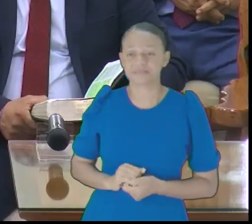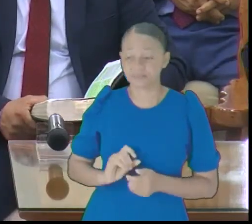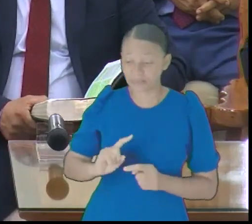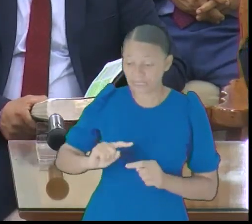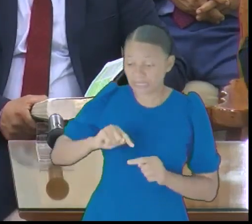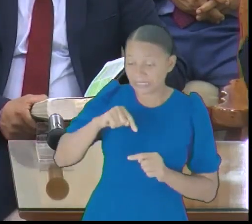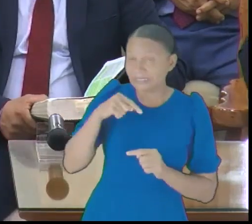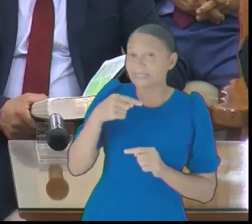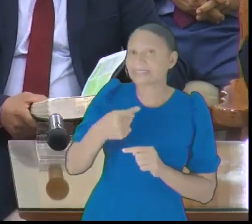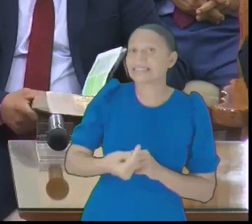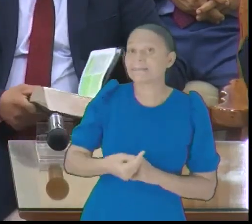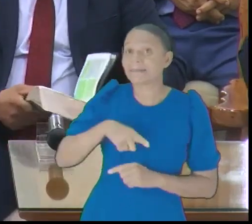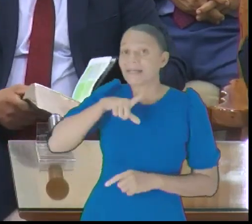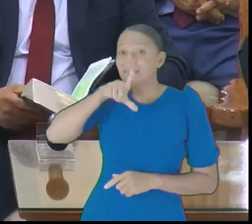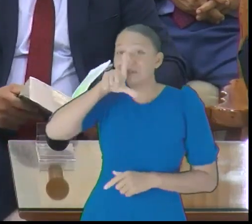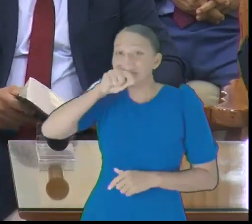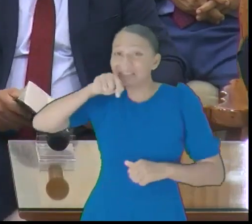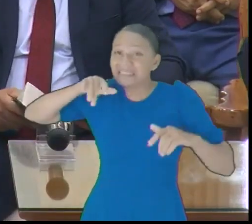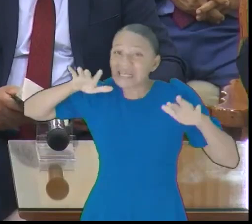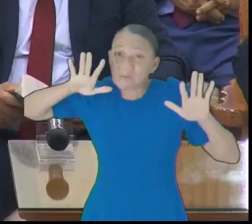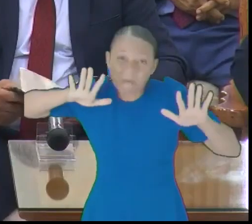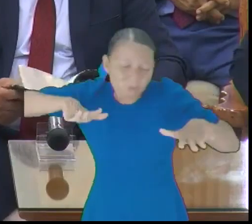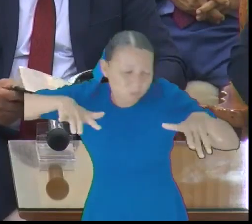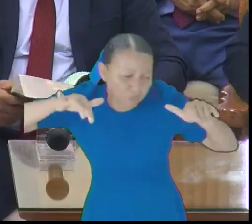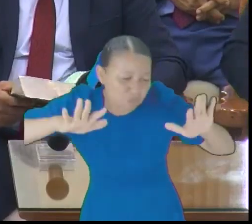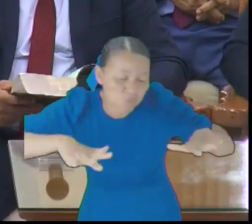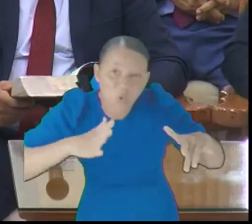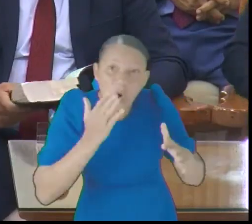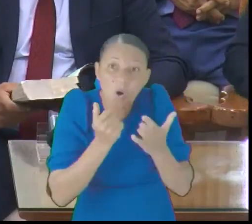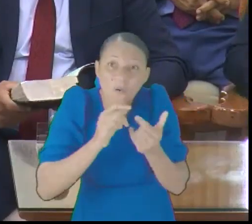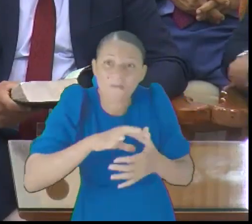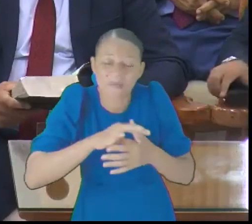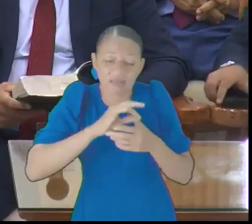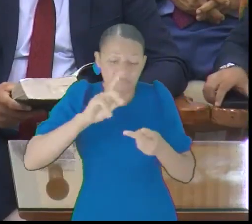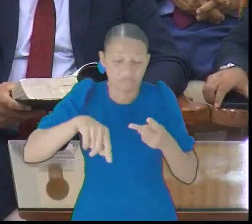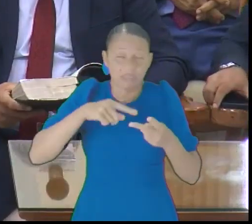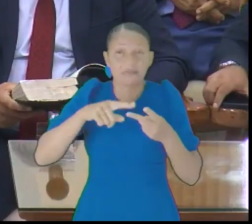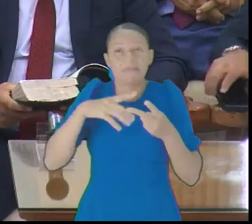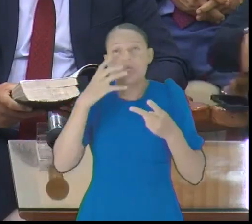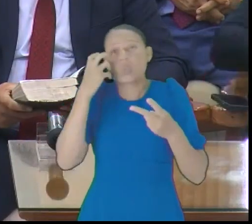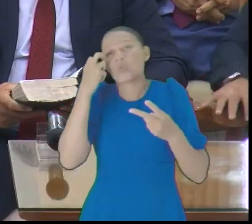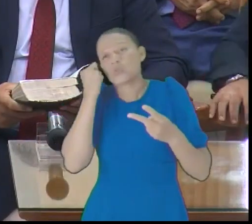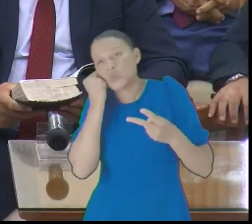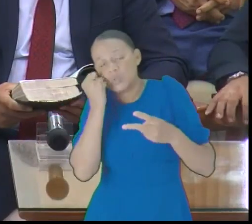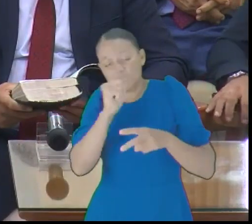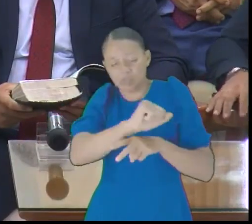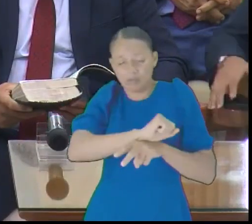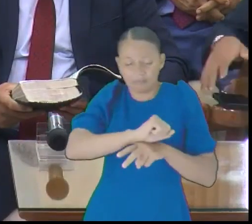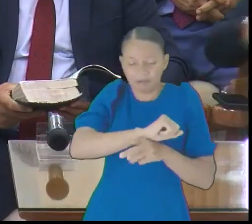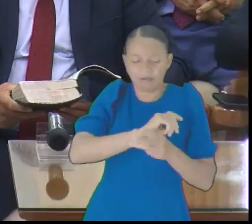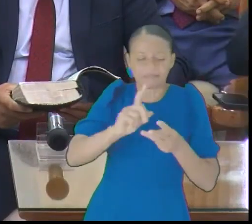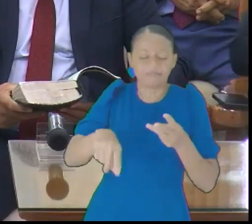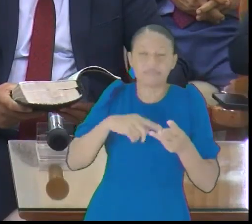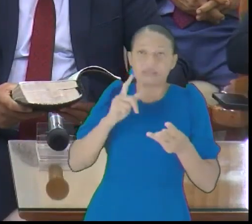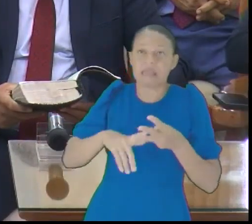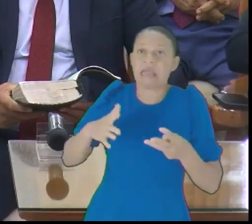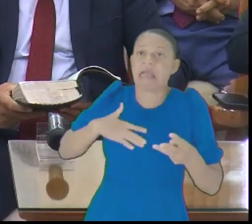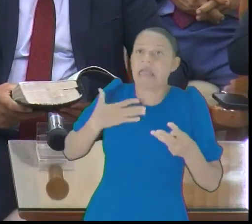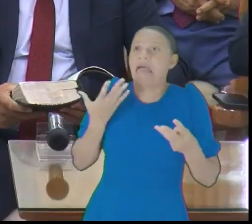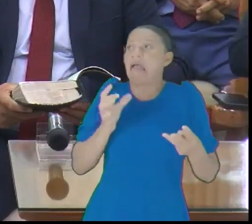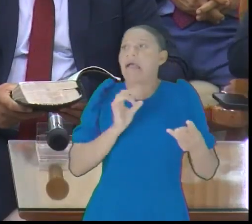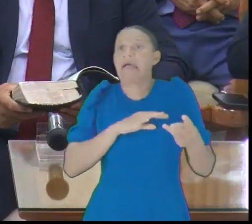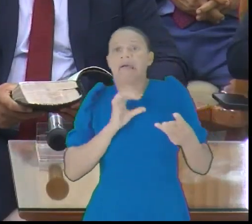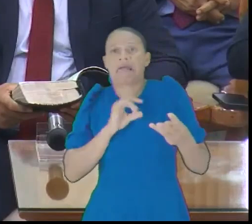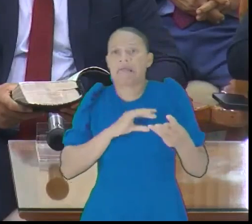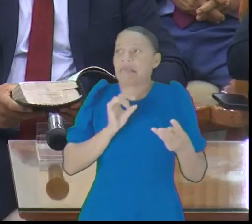Depois das aves de rapina, depois do sono, depois do espanto ou do medo